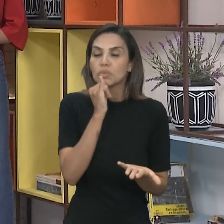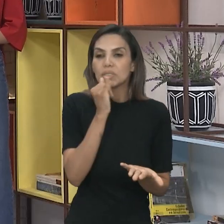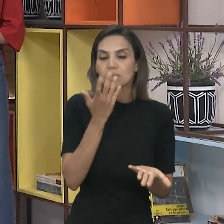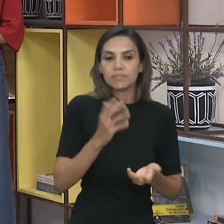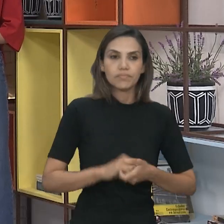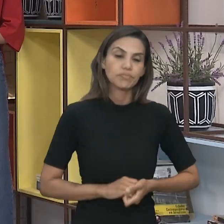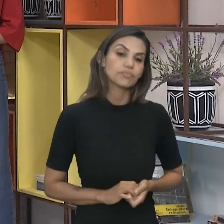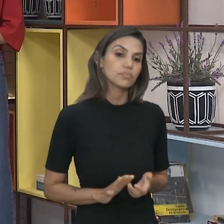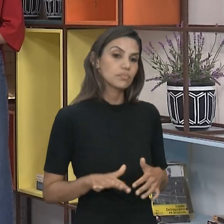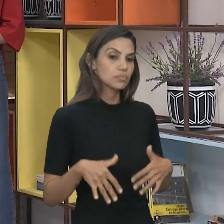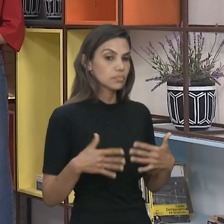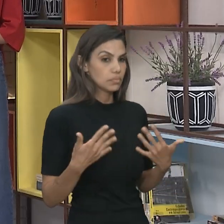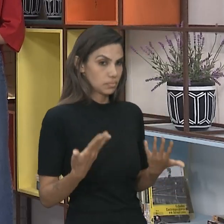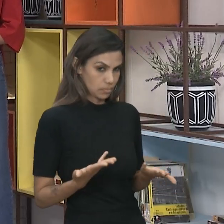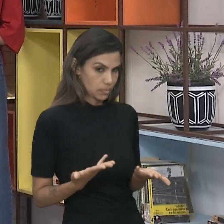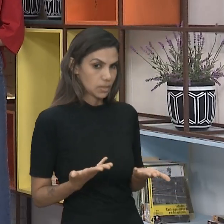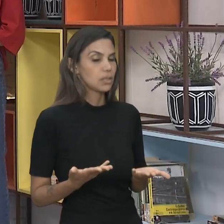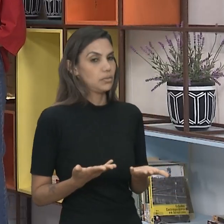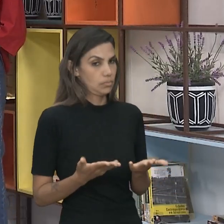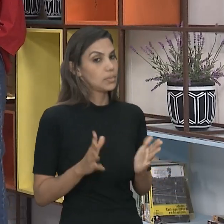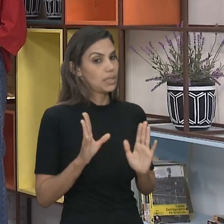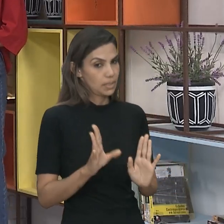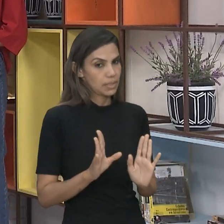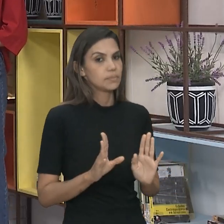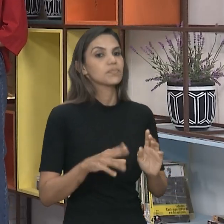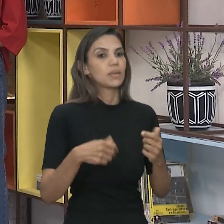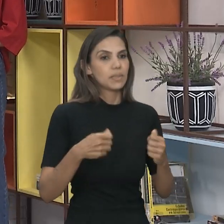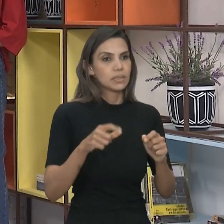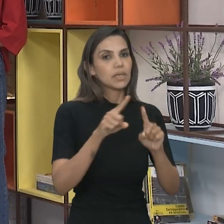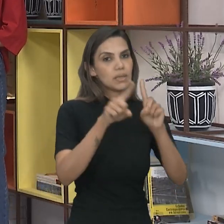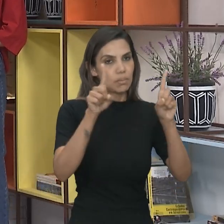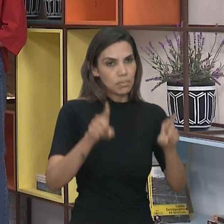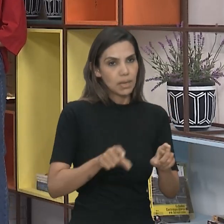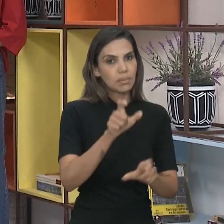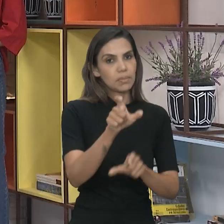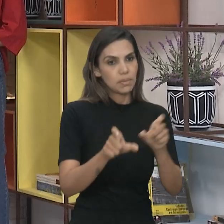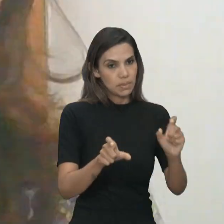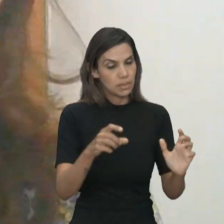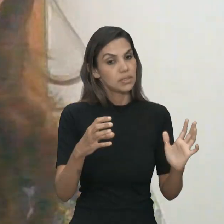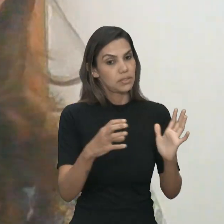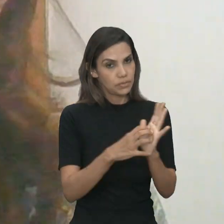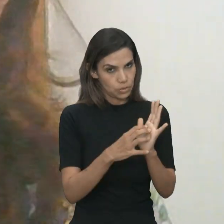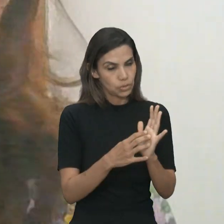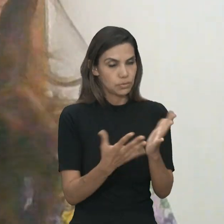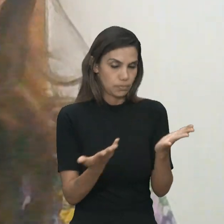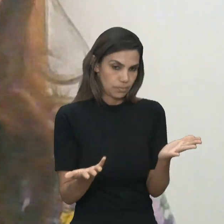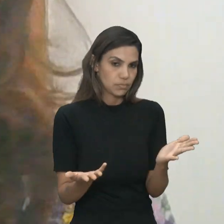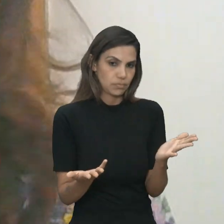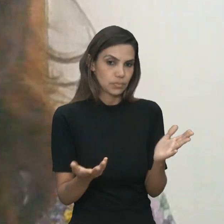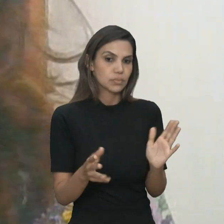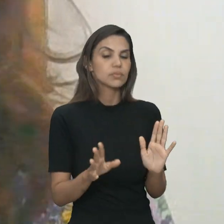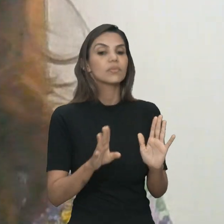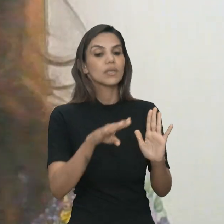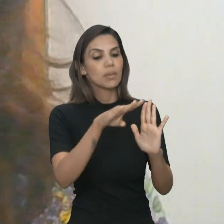nosso grupo 4 são servidores efetivos, que são os regidos pelo 8.112, e ele